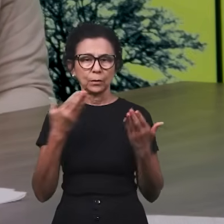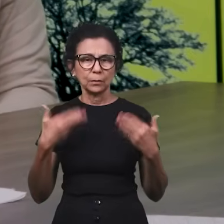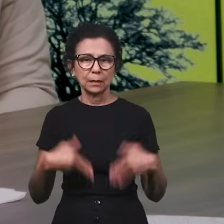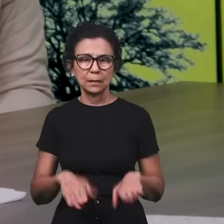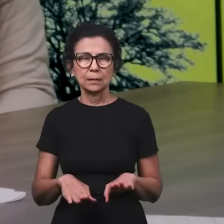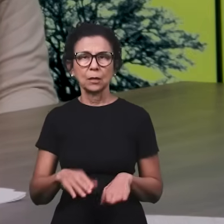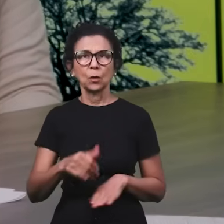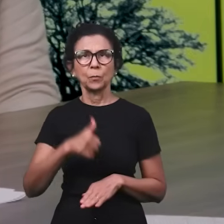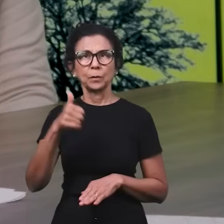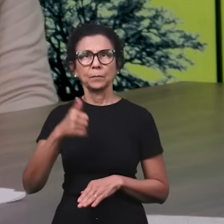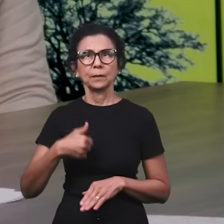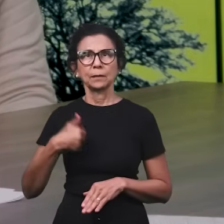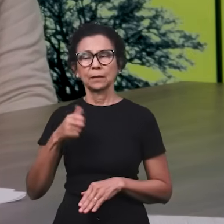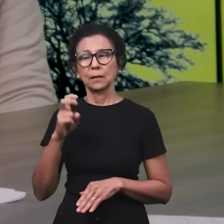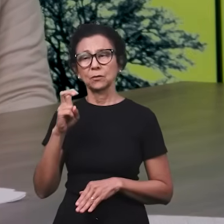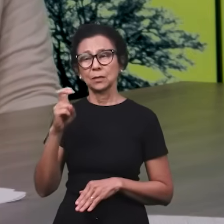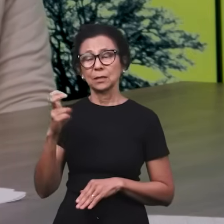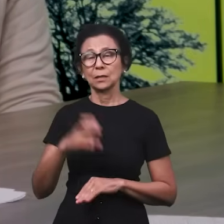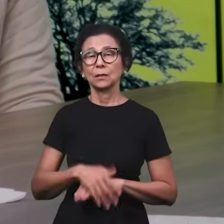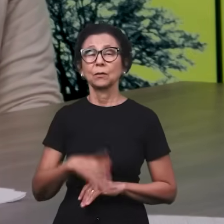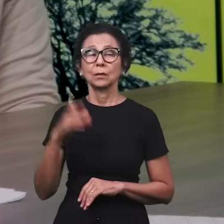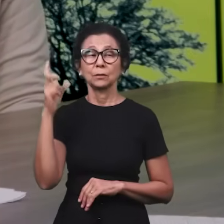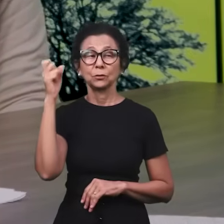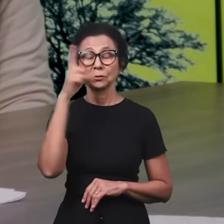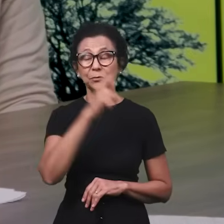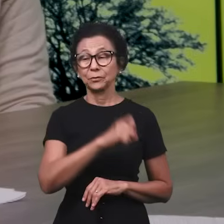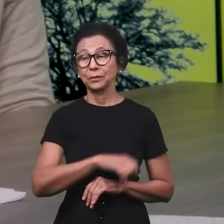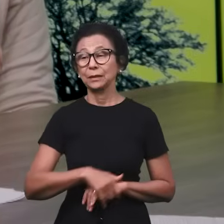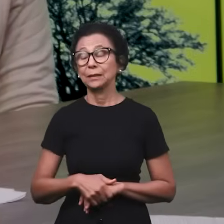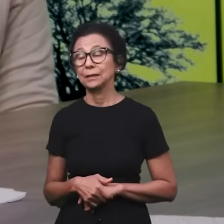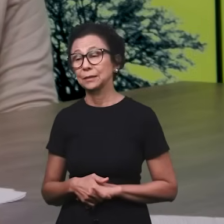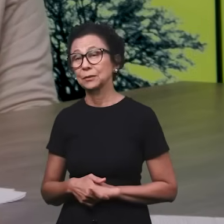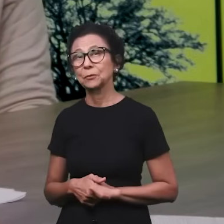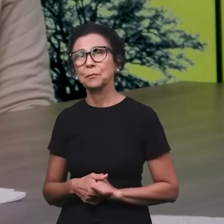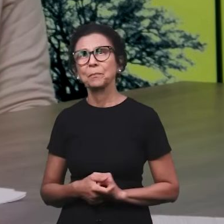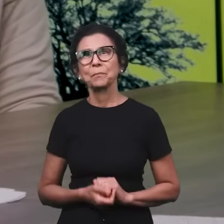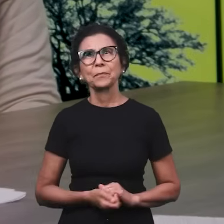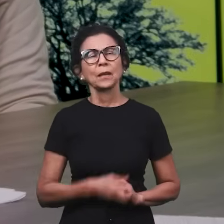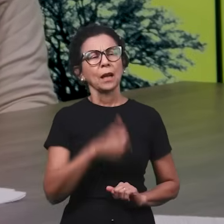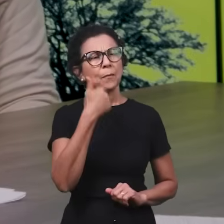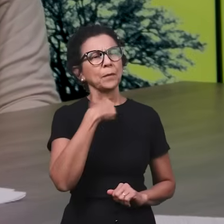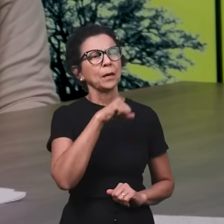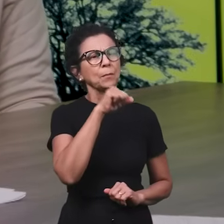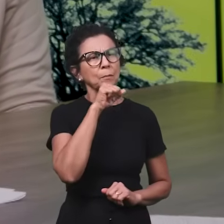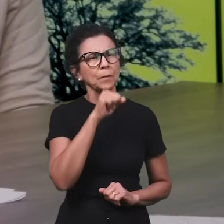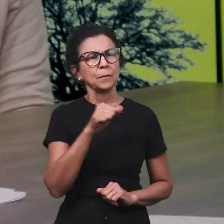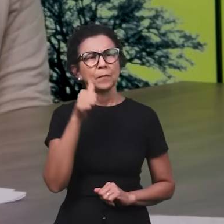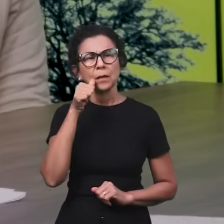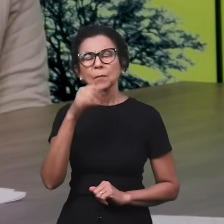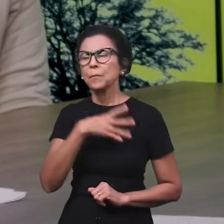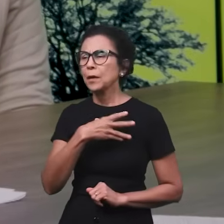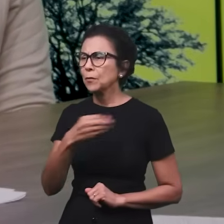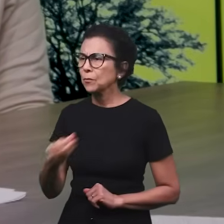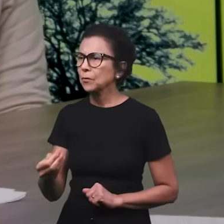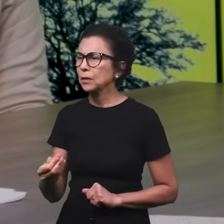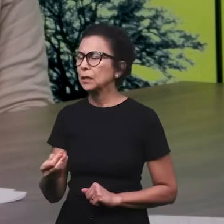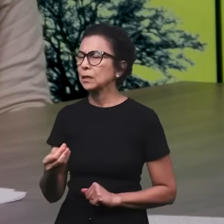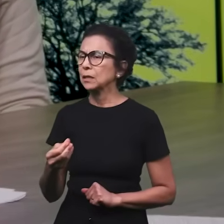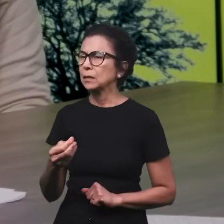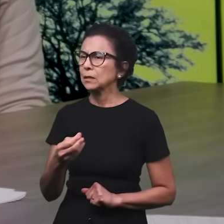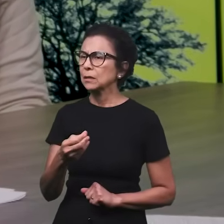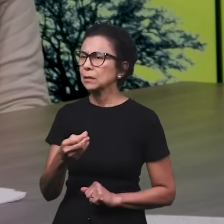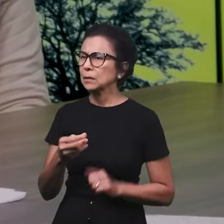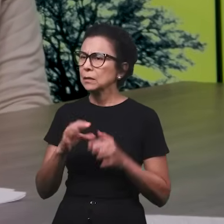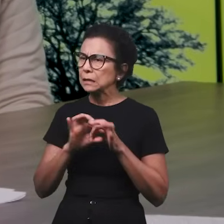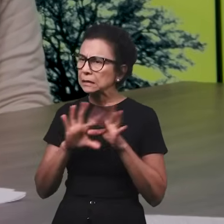certo trabalho. E minha mãe até falou, minha filha, deixa ele aqui comigo, você vai pro batismo. Eu falei, não mãe, eu